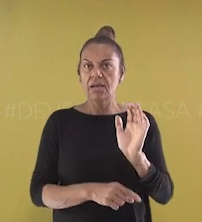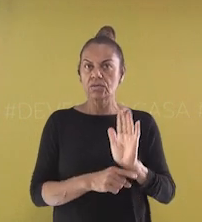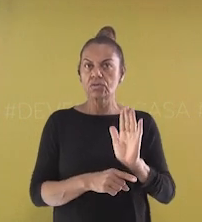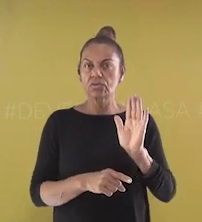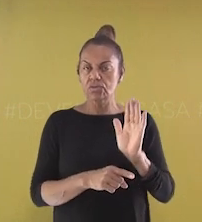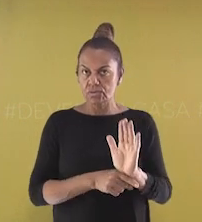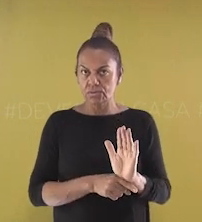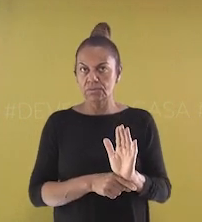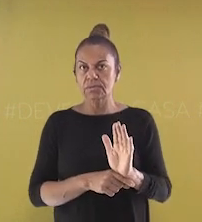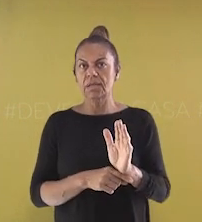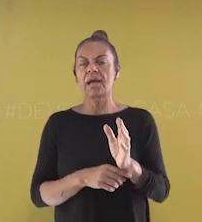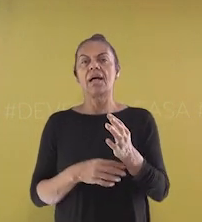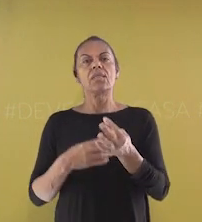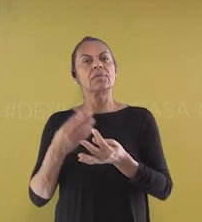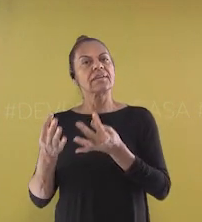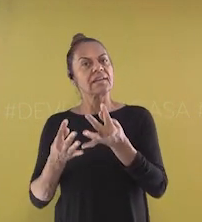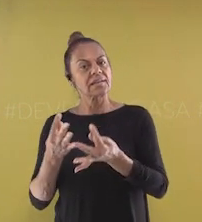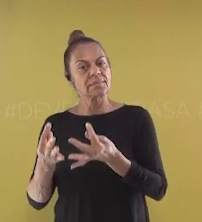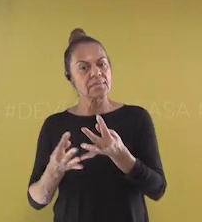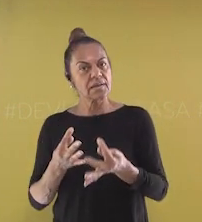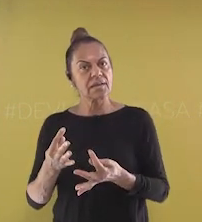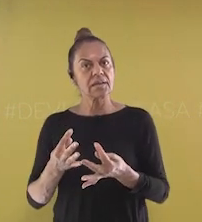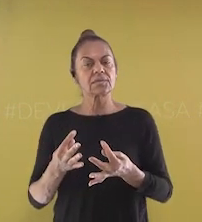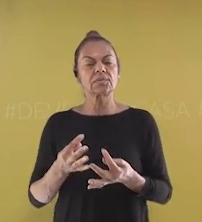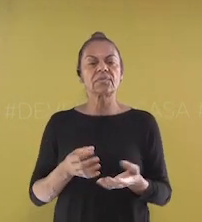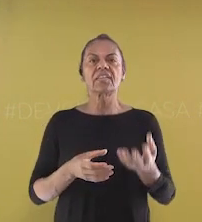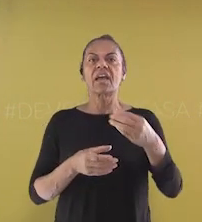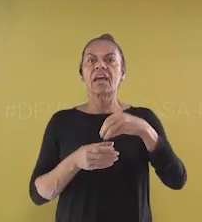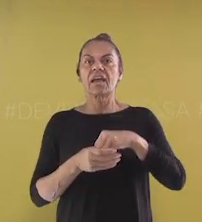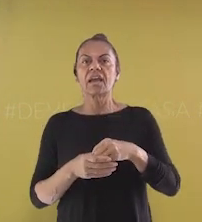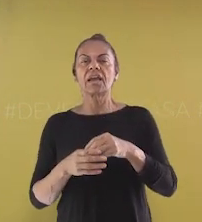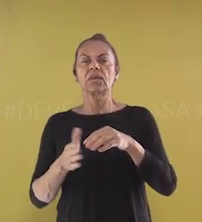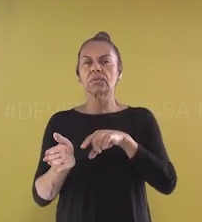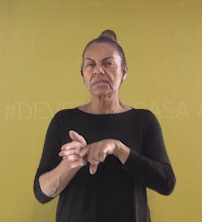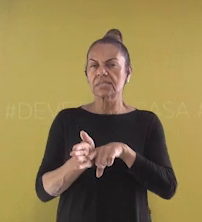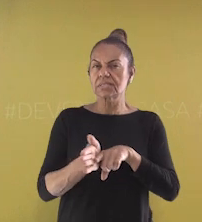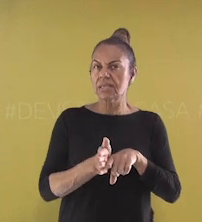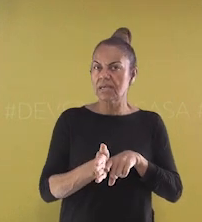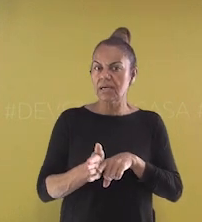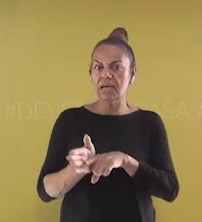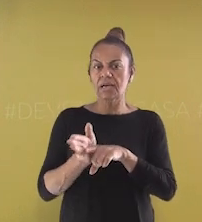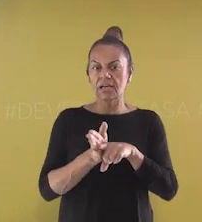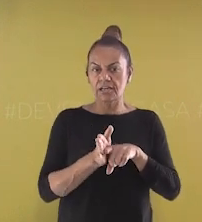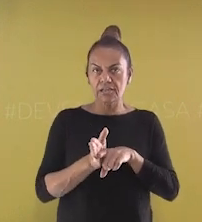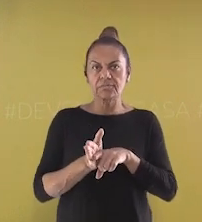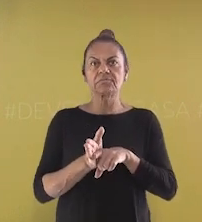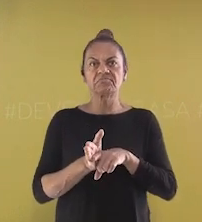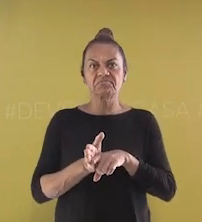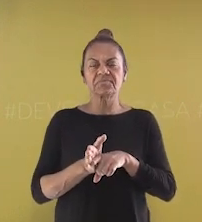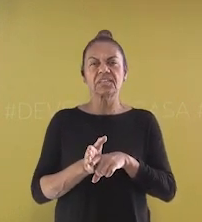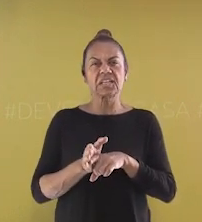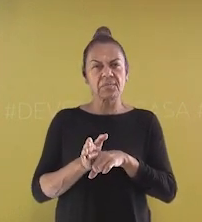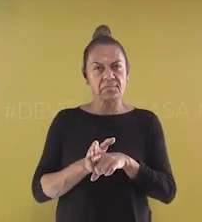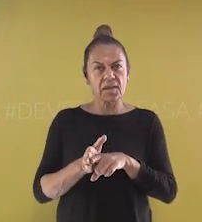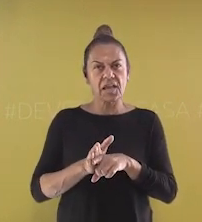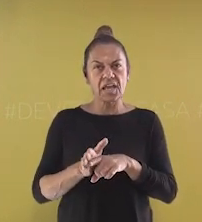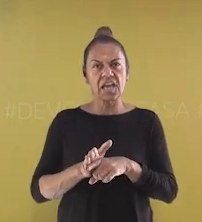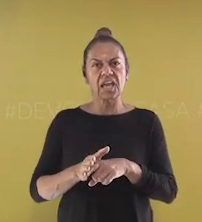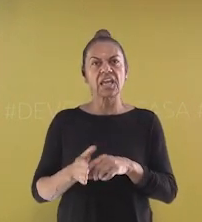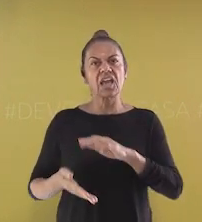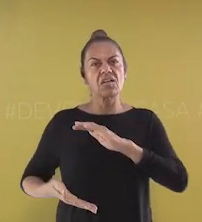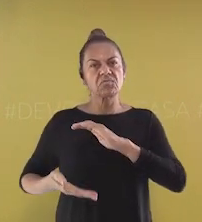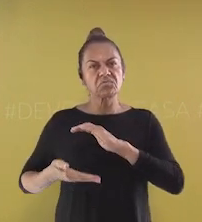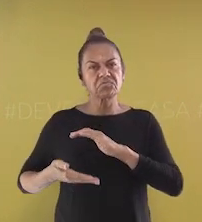tratamento, incluindo cirurgia, quimioterapia e radioterapia. Além do acesso gratuito a